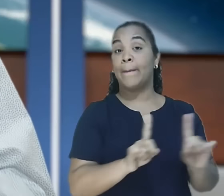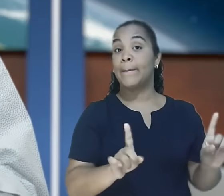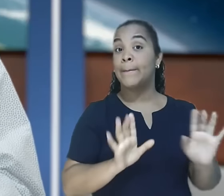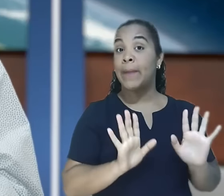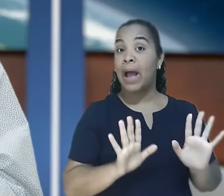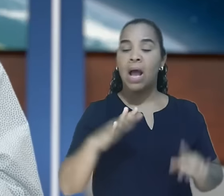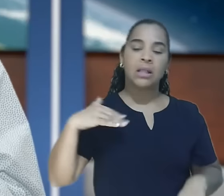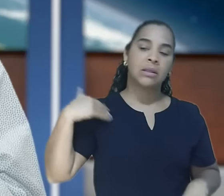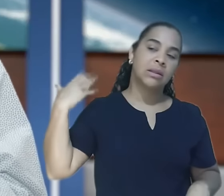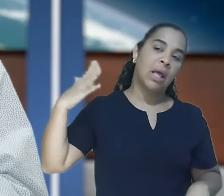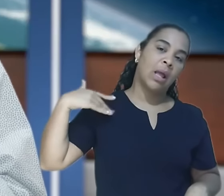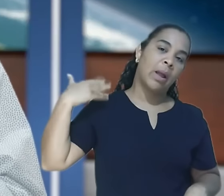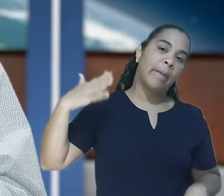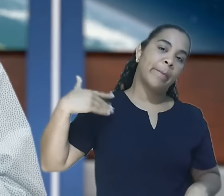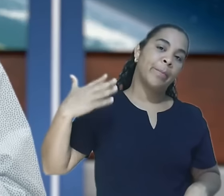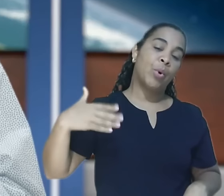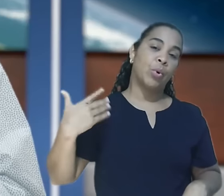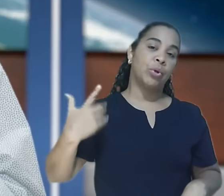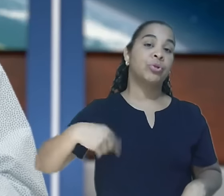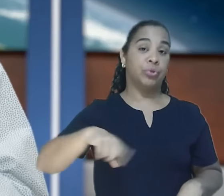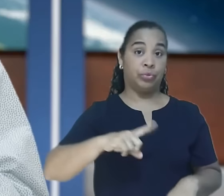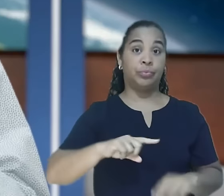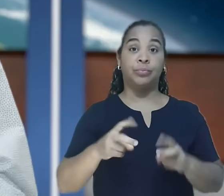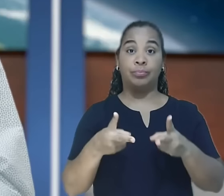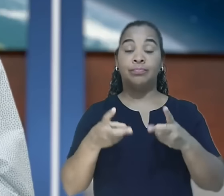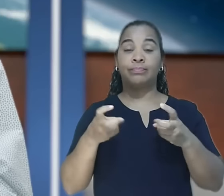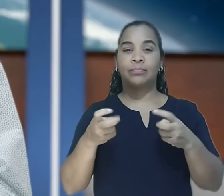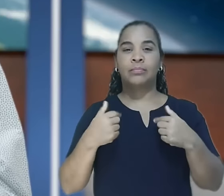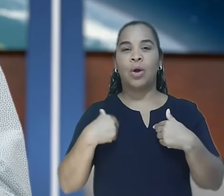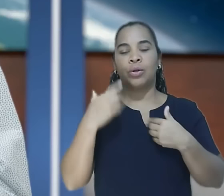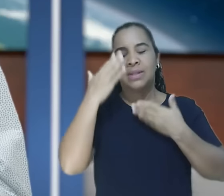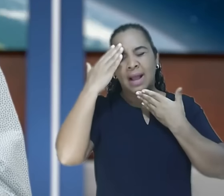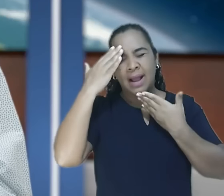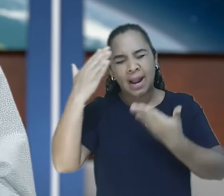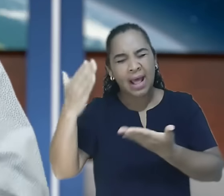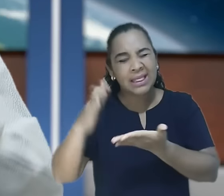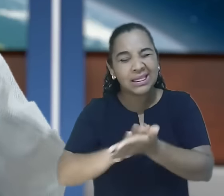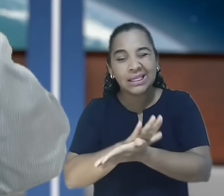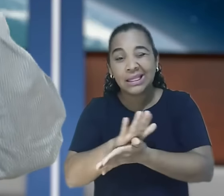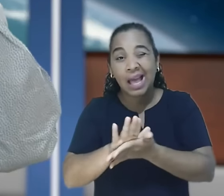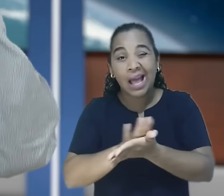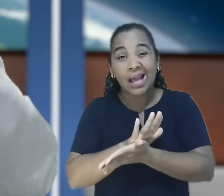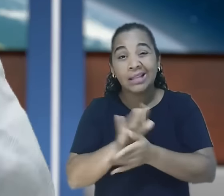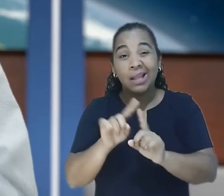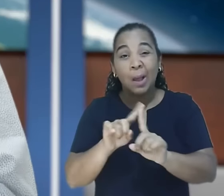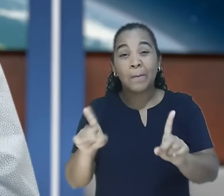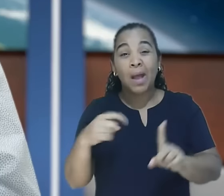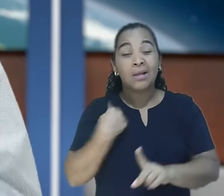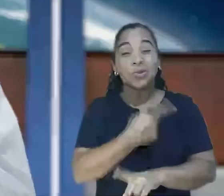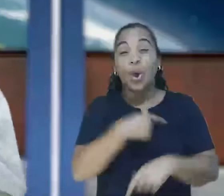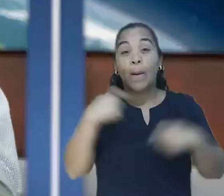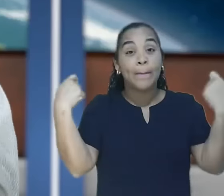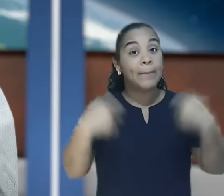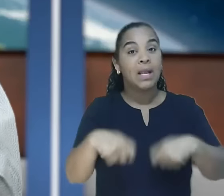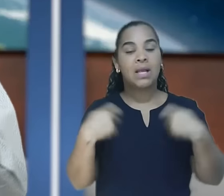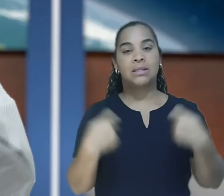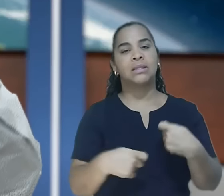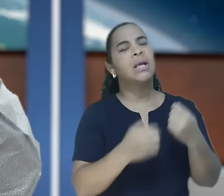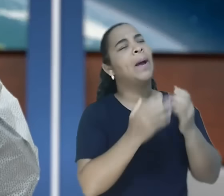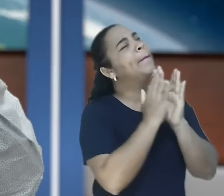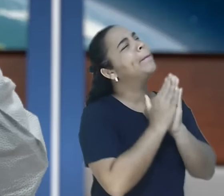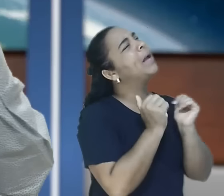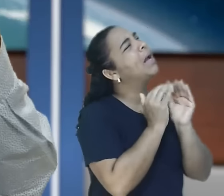Ele reconheceu Que em nossa ingratidão Nós teríamos Necessidade dele E o evocaríamos Pediríamos Sua